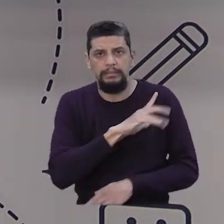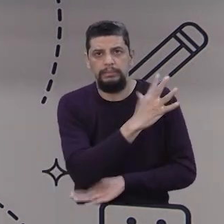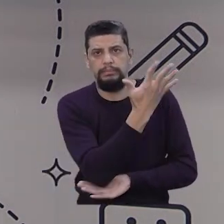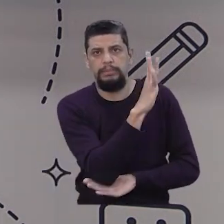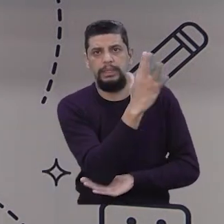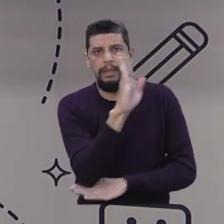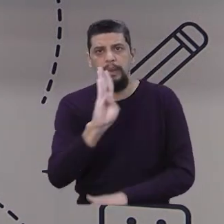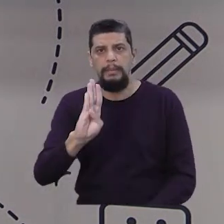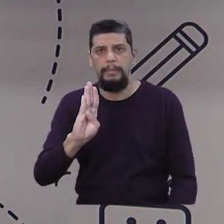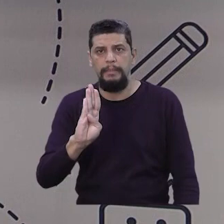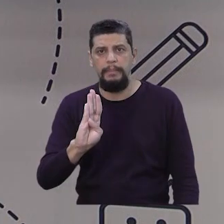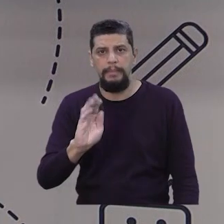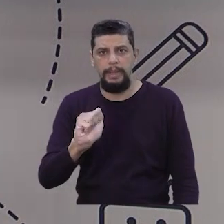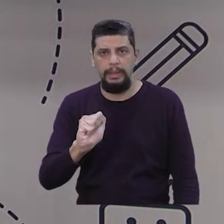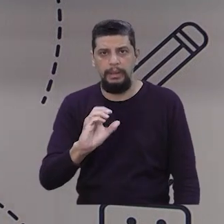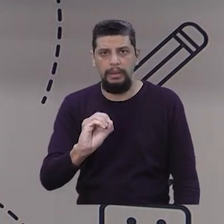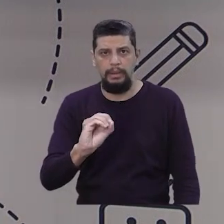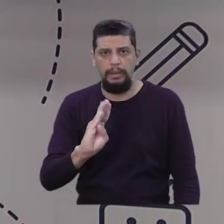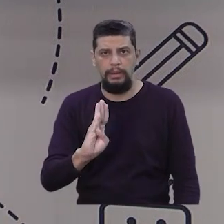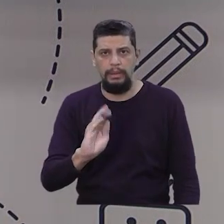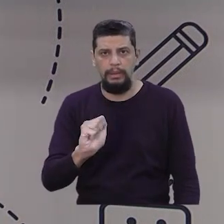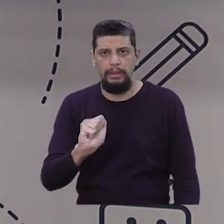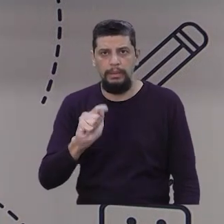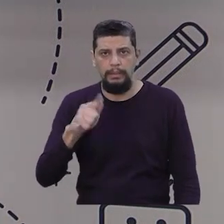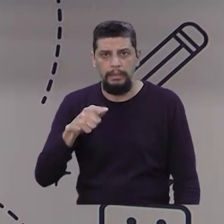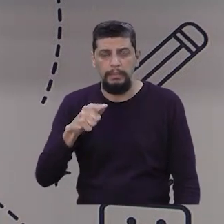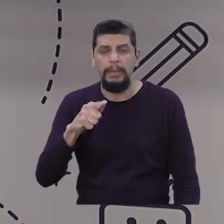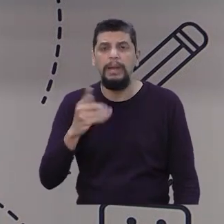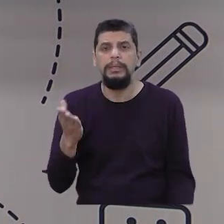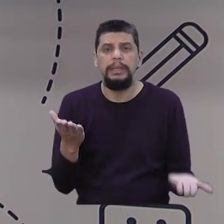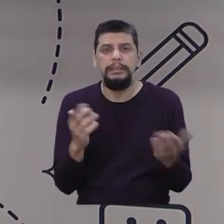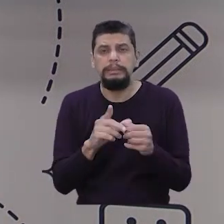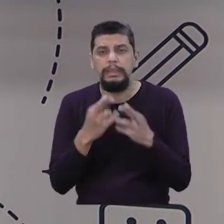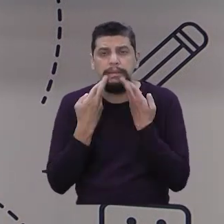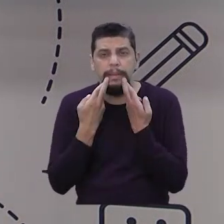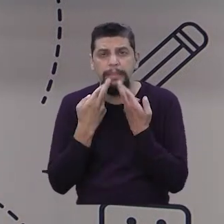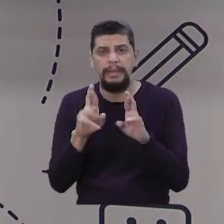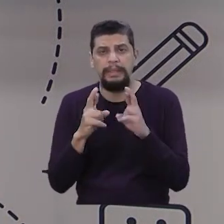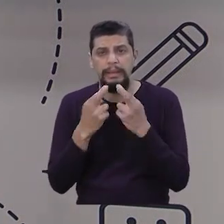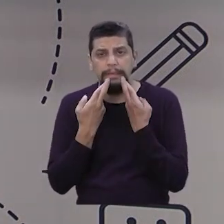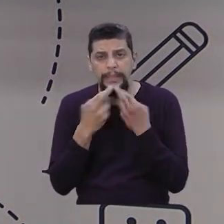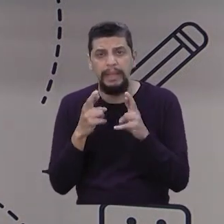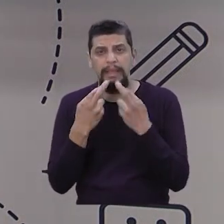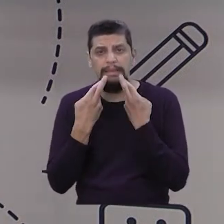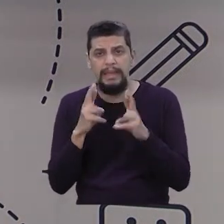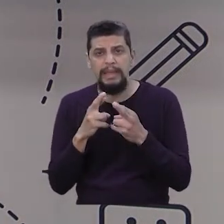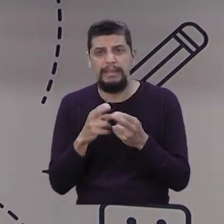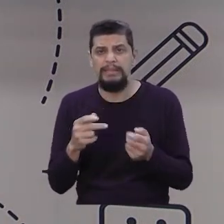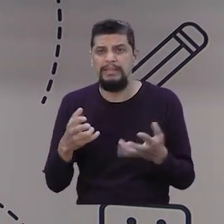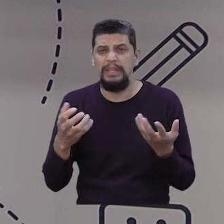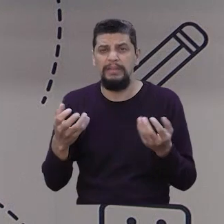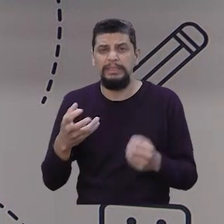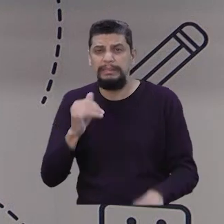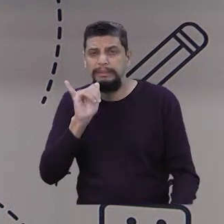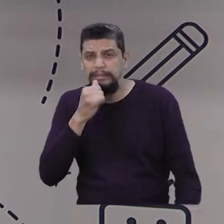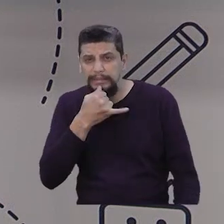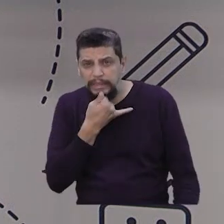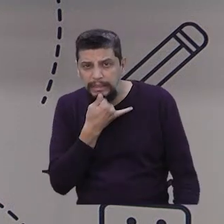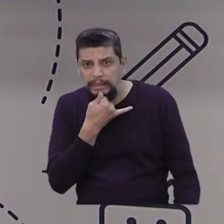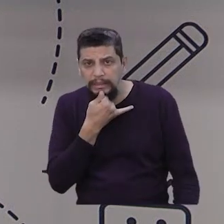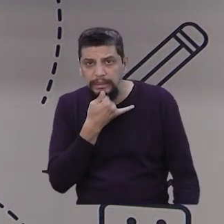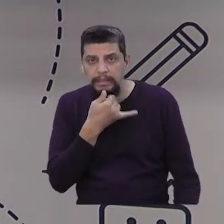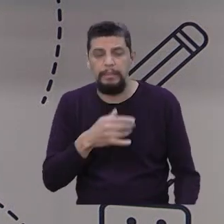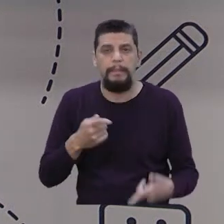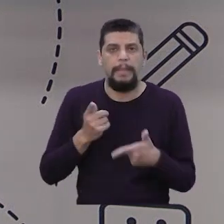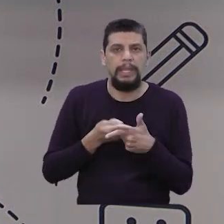na África, porque ele foi passando em muitos lugares atrás do Criador, reclamando, dizendo que não estava feliz, dizendo que